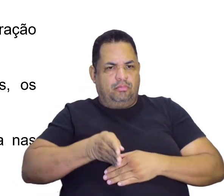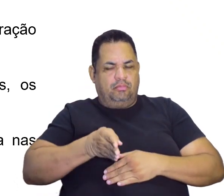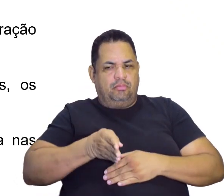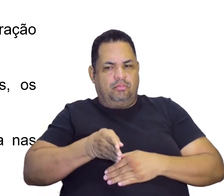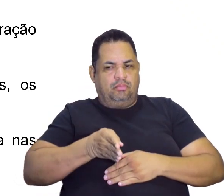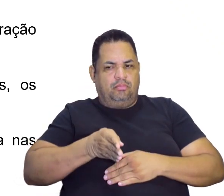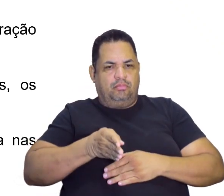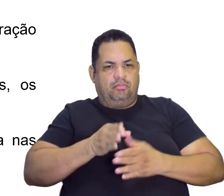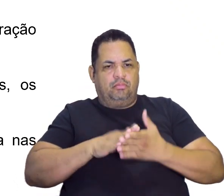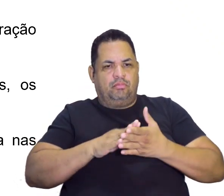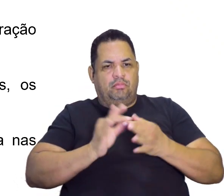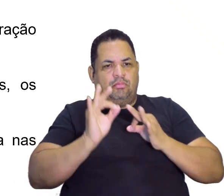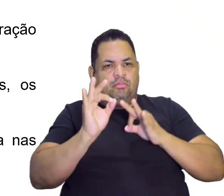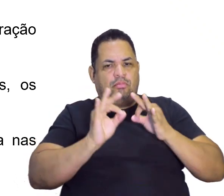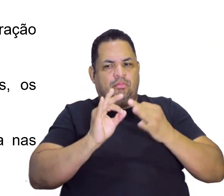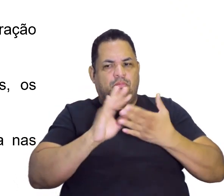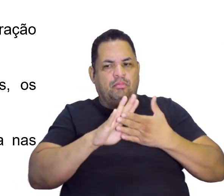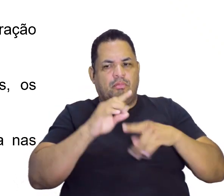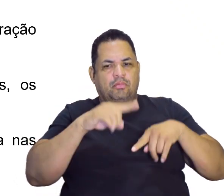vertical das formas?